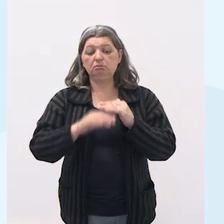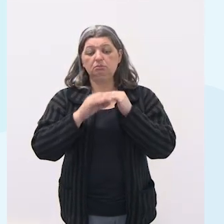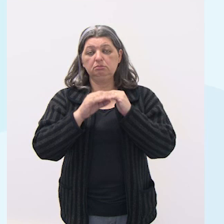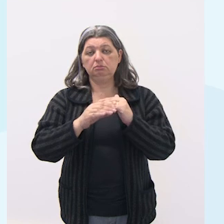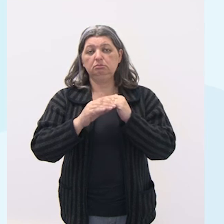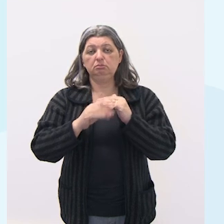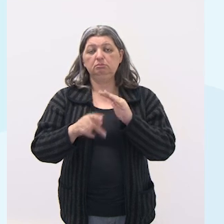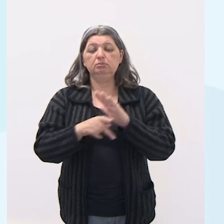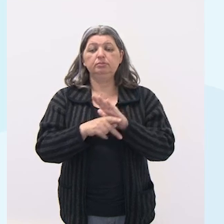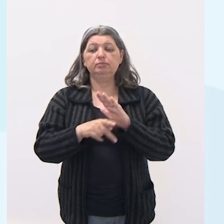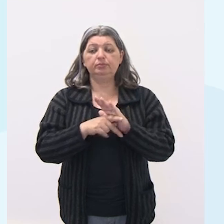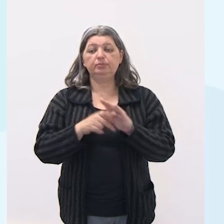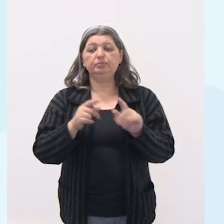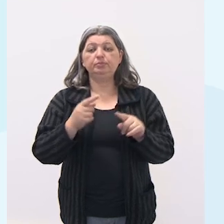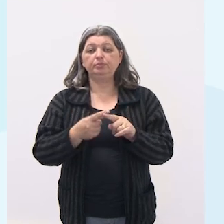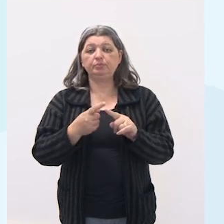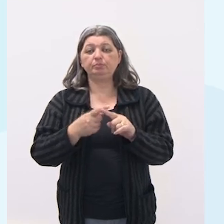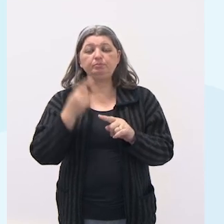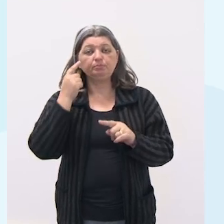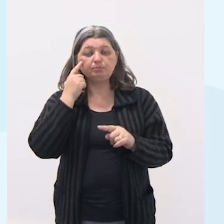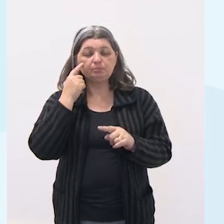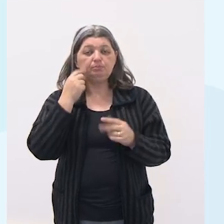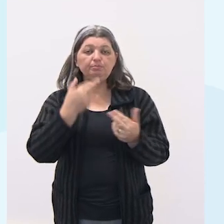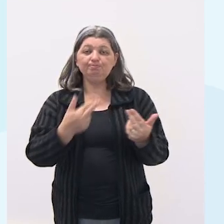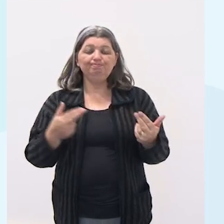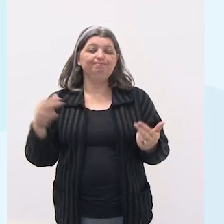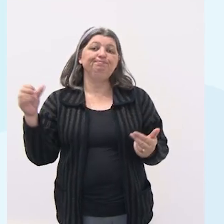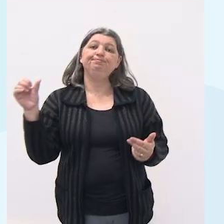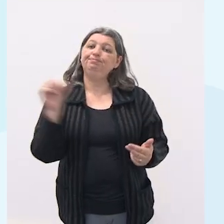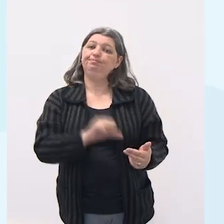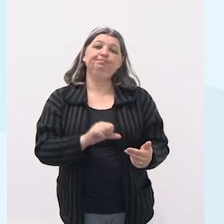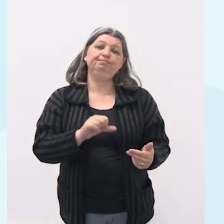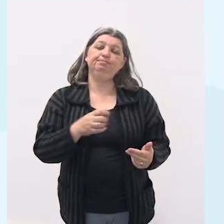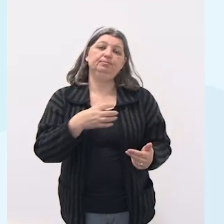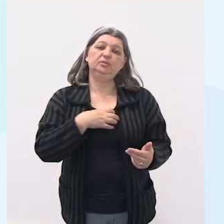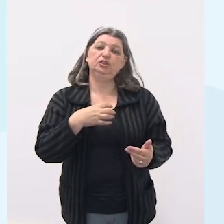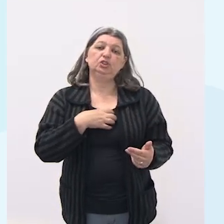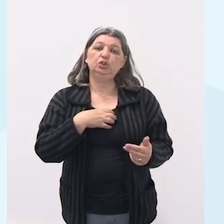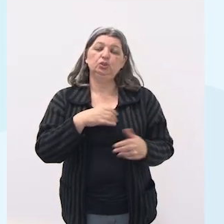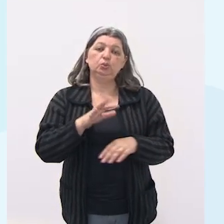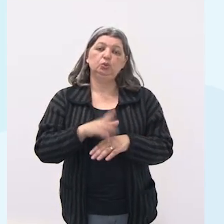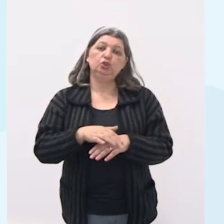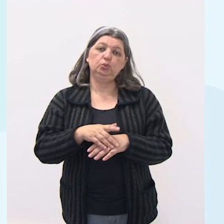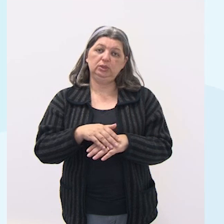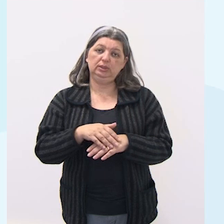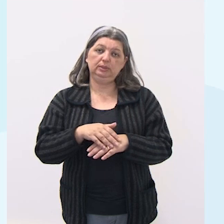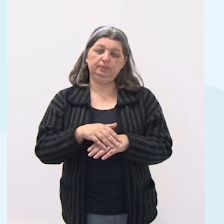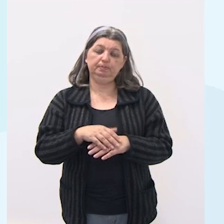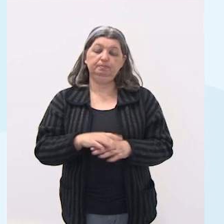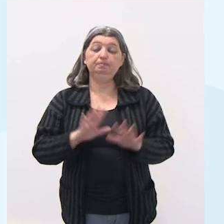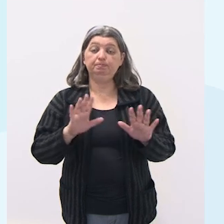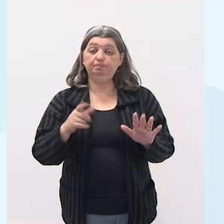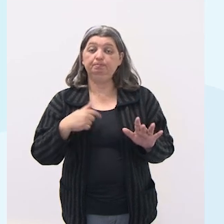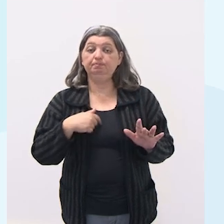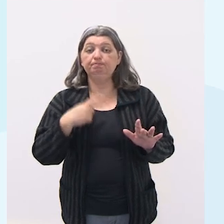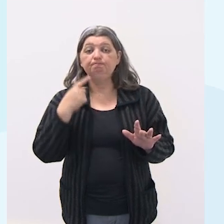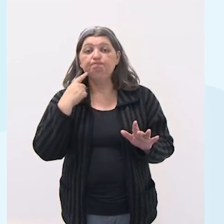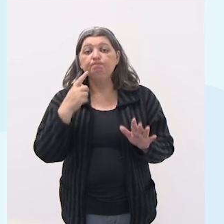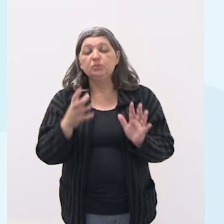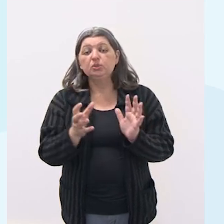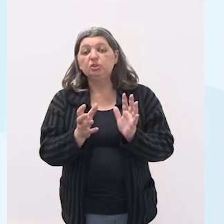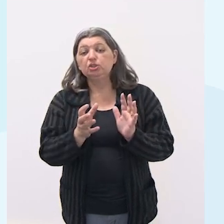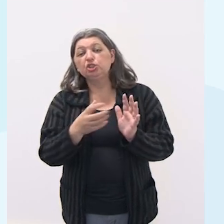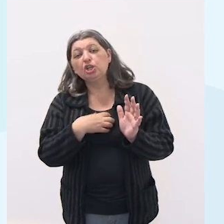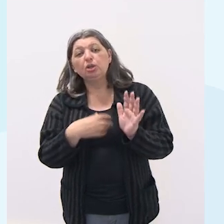porque dobrar-se sobre si mesmo é a pior forma de ficar doente. Agora, essas formas